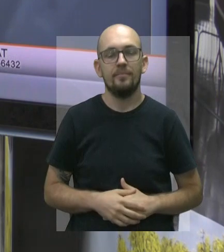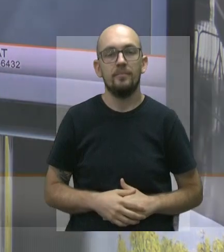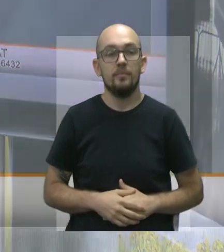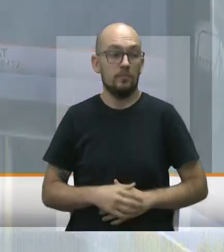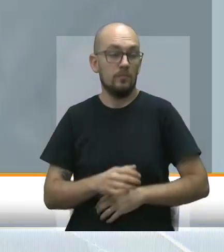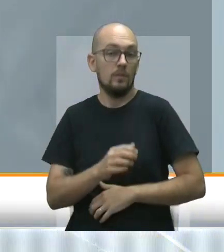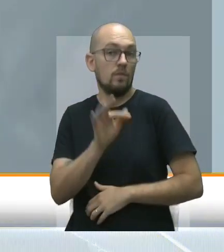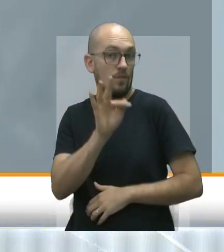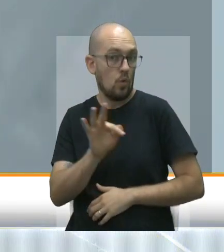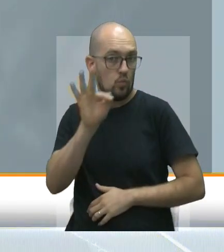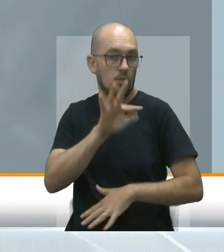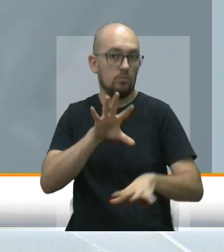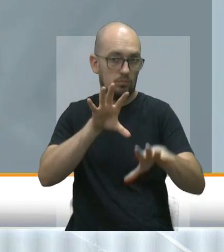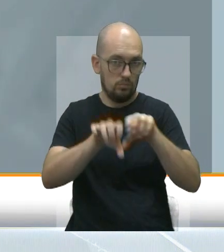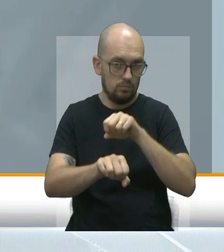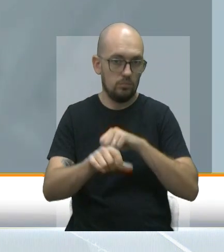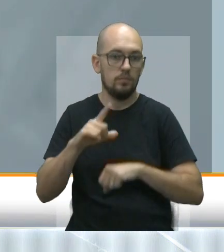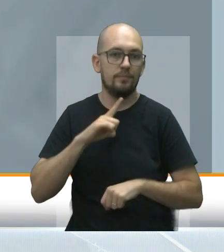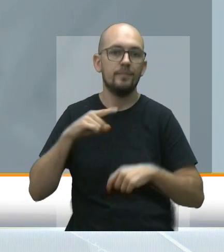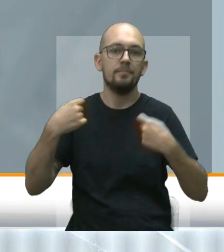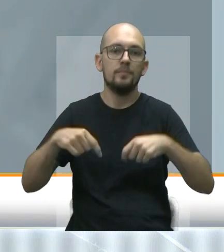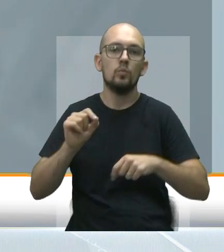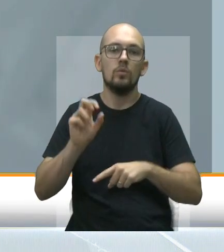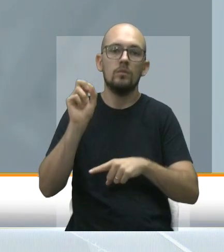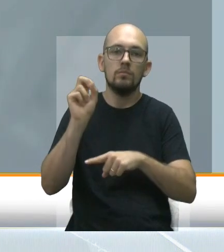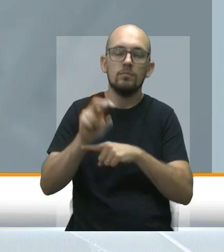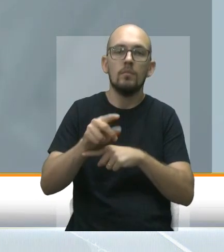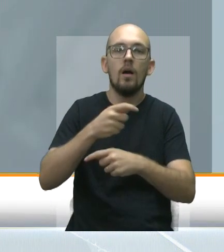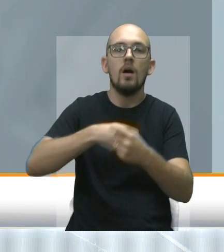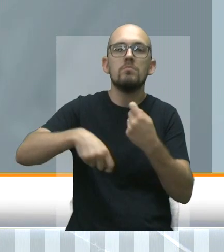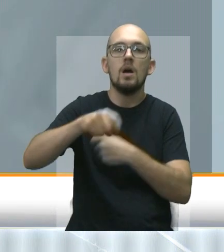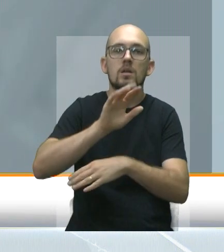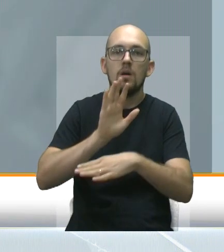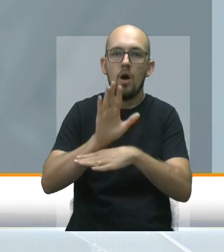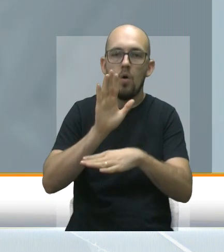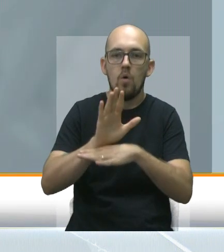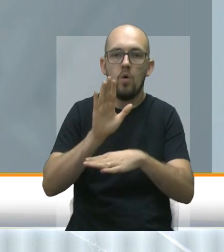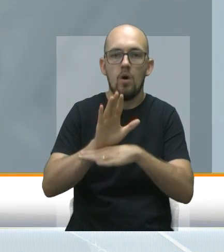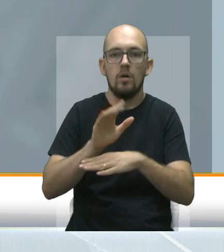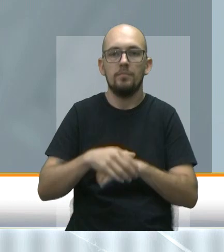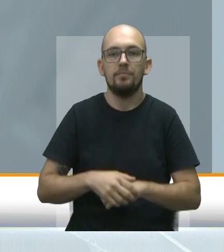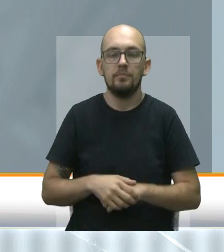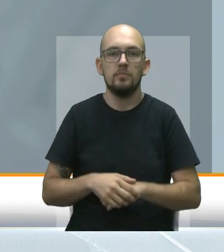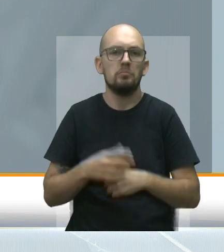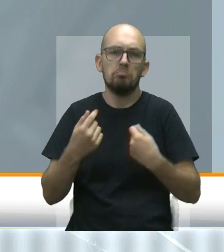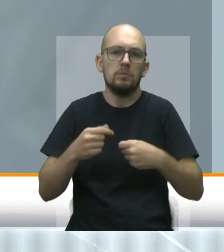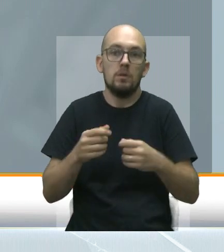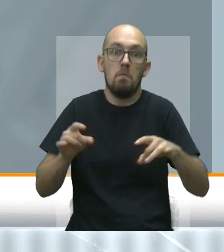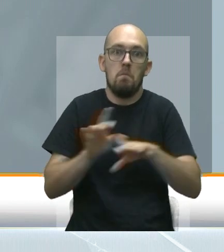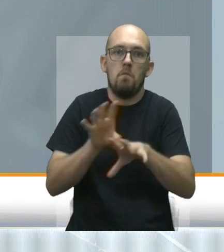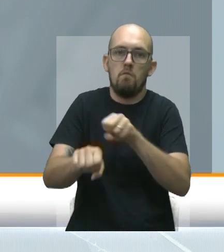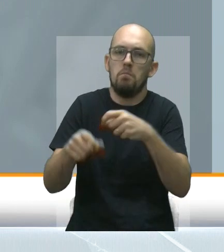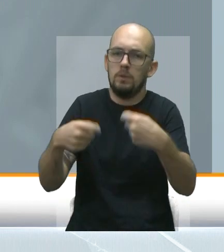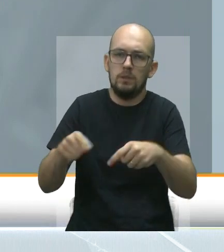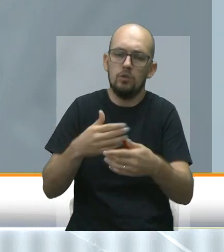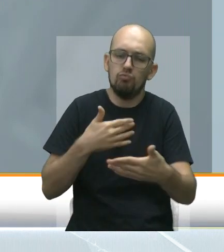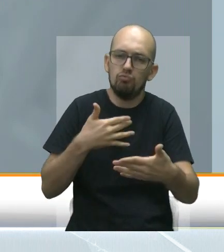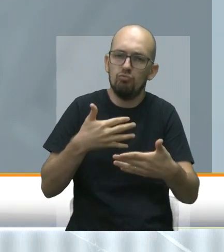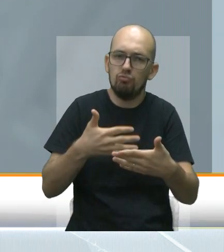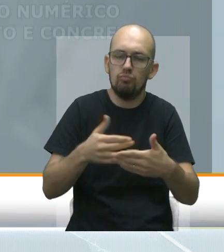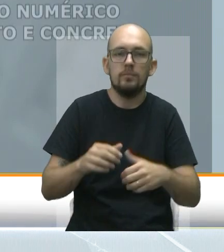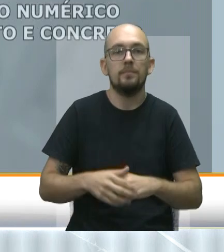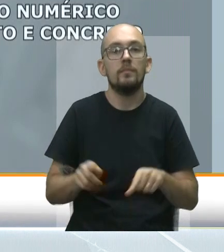nós temos uma vaga de auxiliar administrativo superior incompleto e uma vaga para auxiliar de custos também